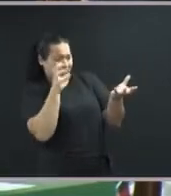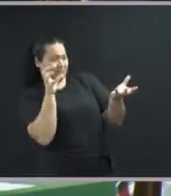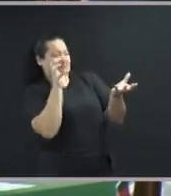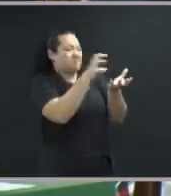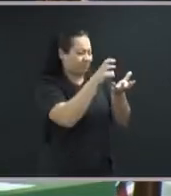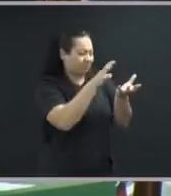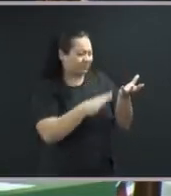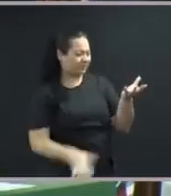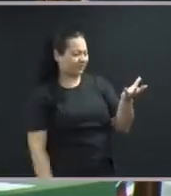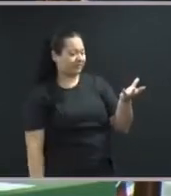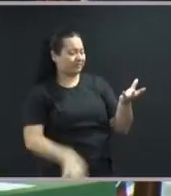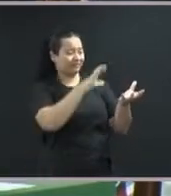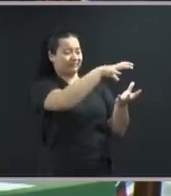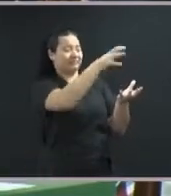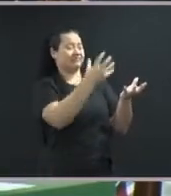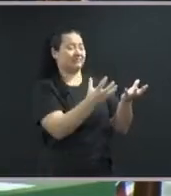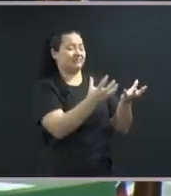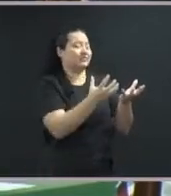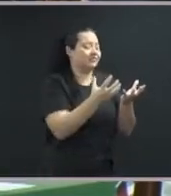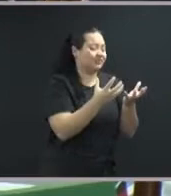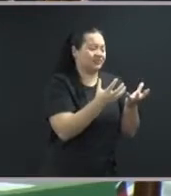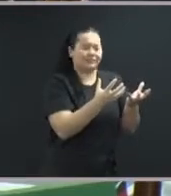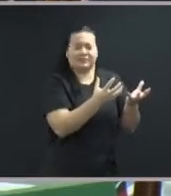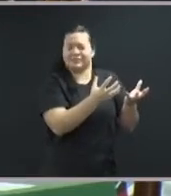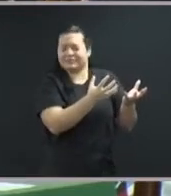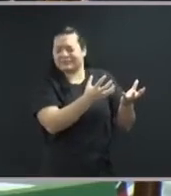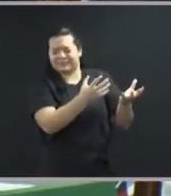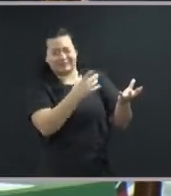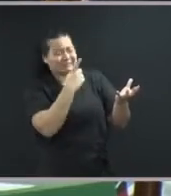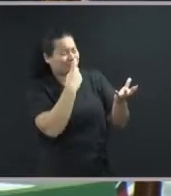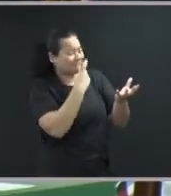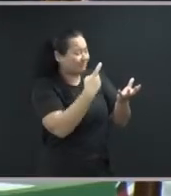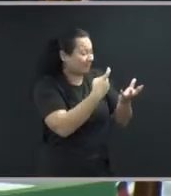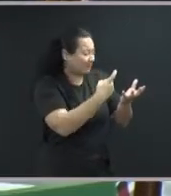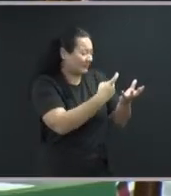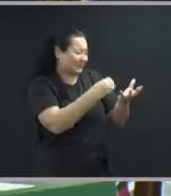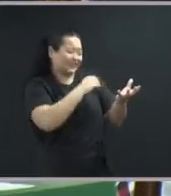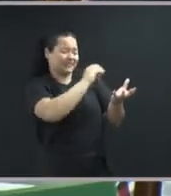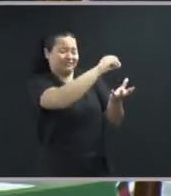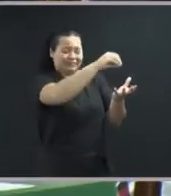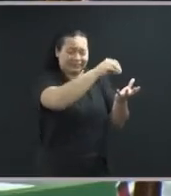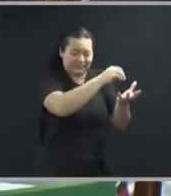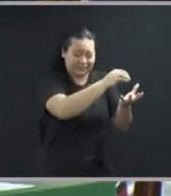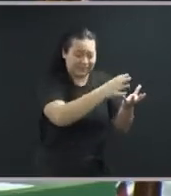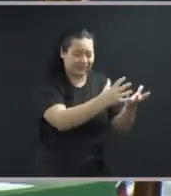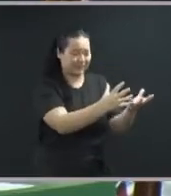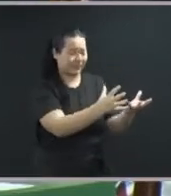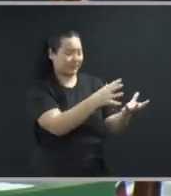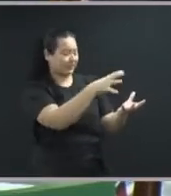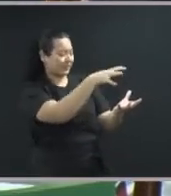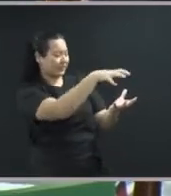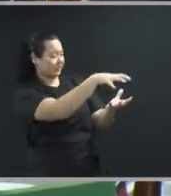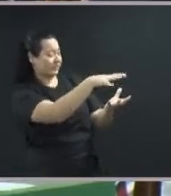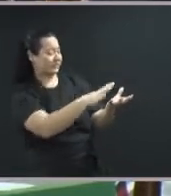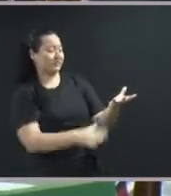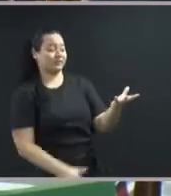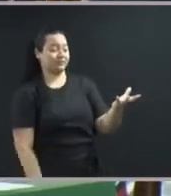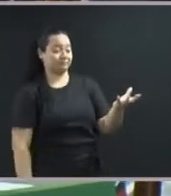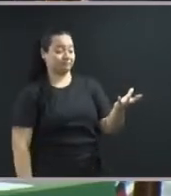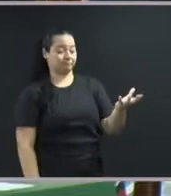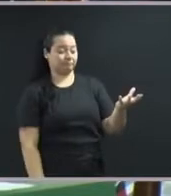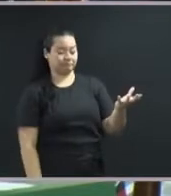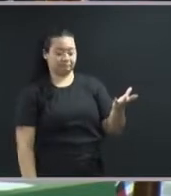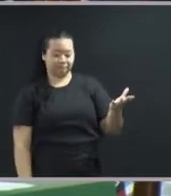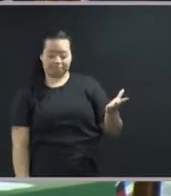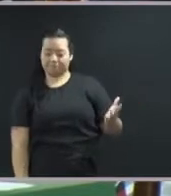se rebelou lá no céu, ele sempre achou que era mais esperto do que Deus. Mas